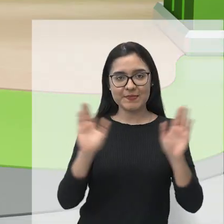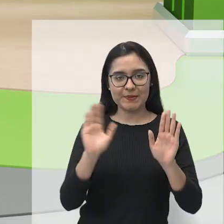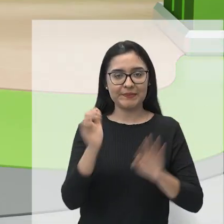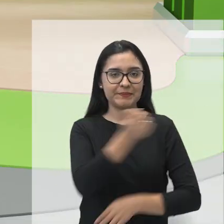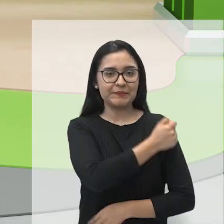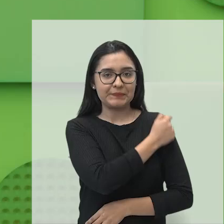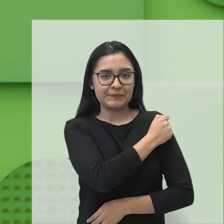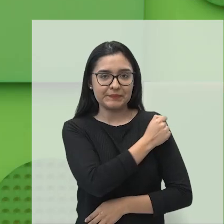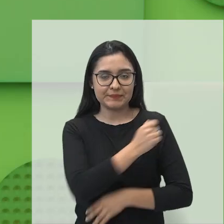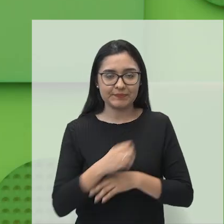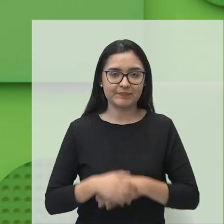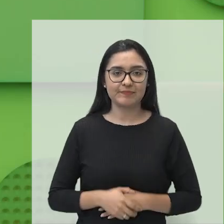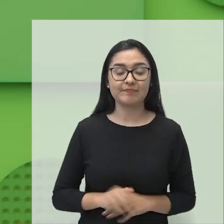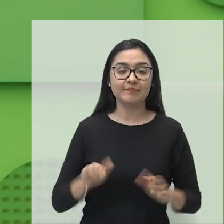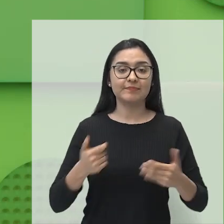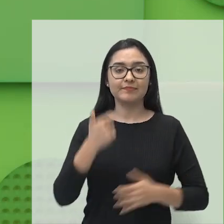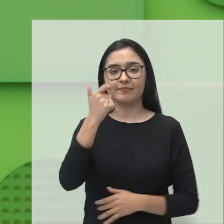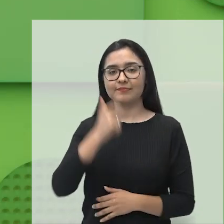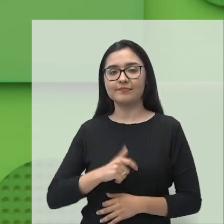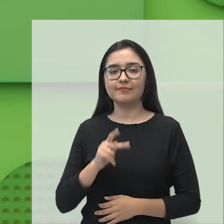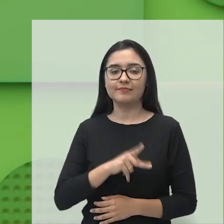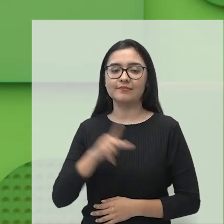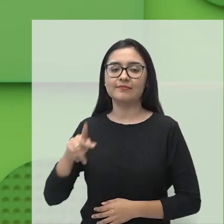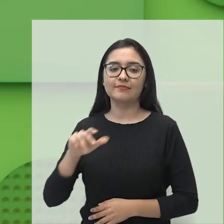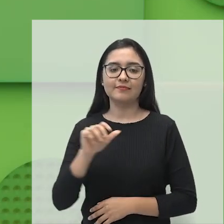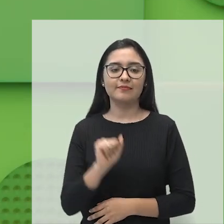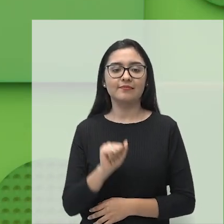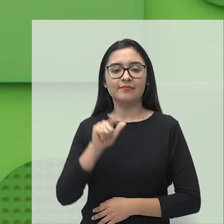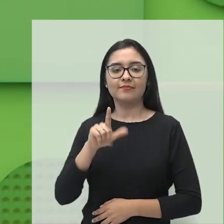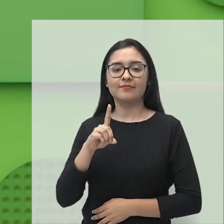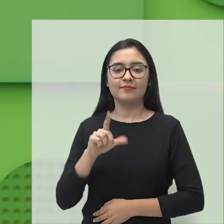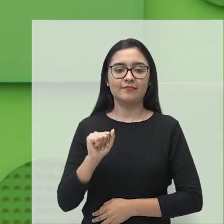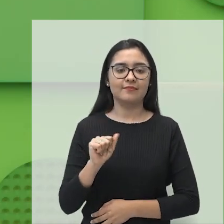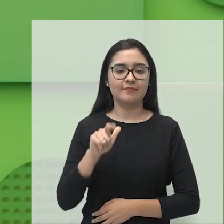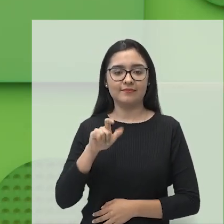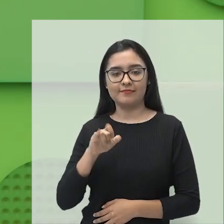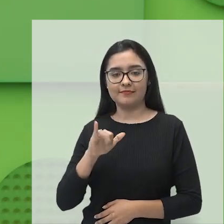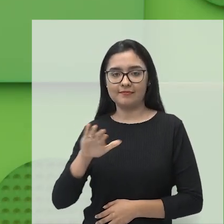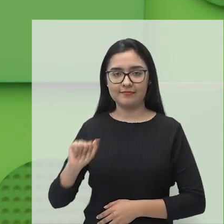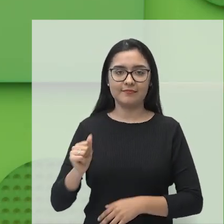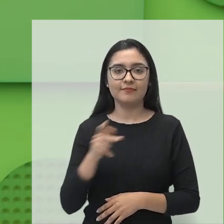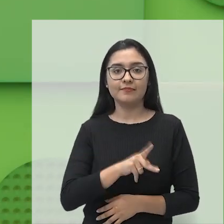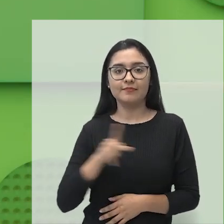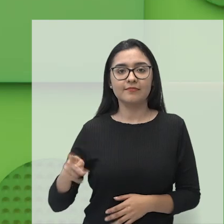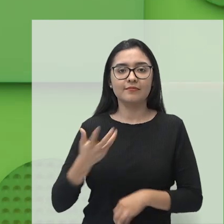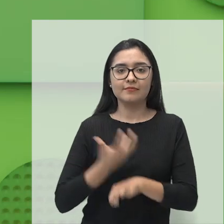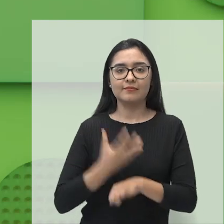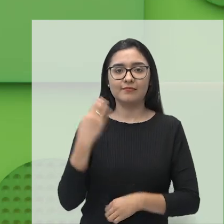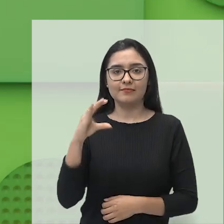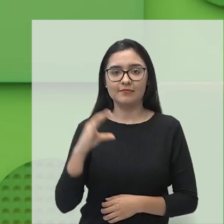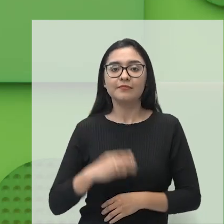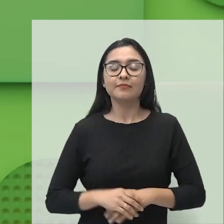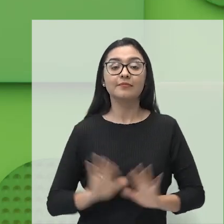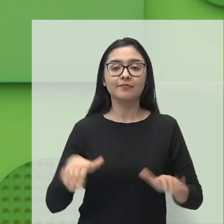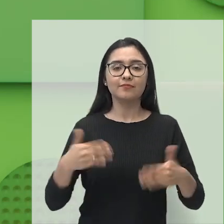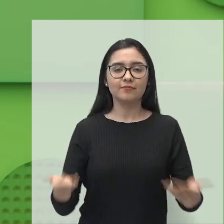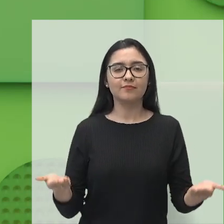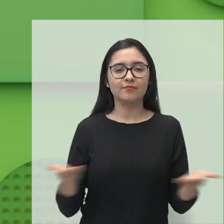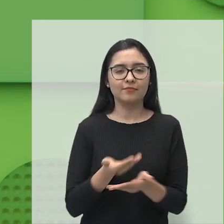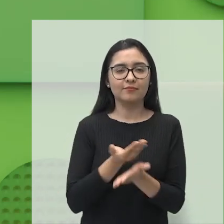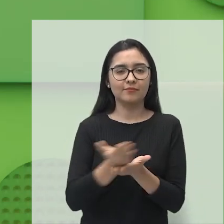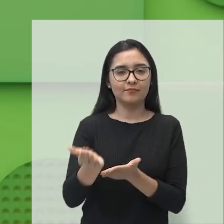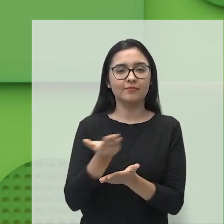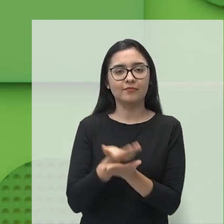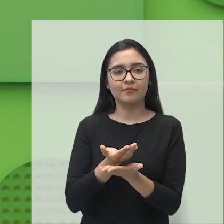jovens cientistas! Eu sou a professora Aldaleia Santos, sua professora de ciências, e vamos